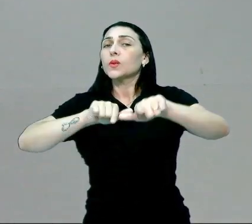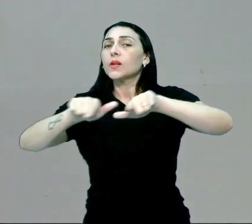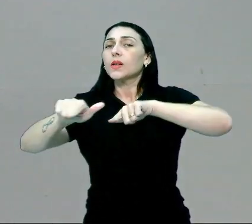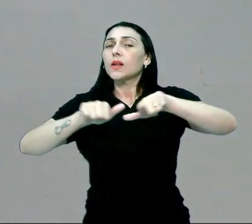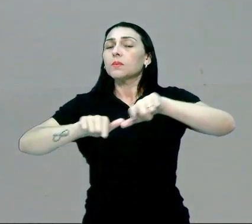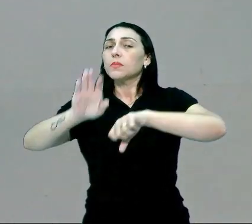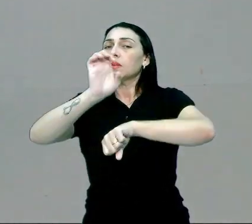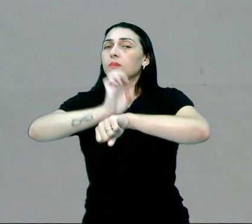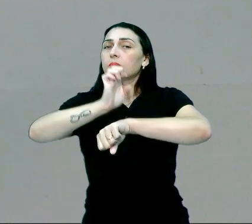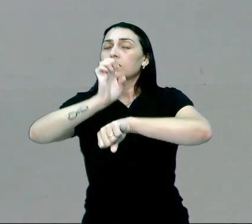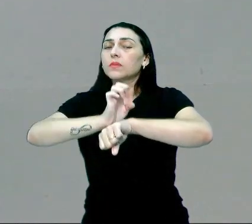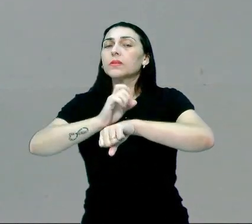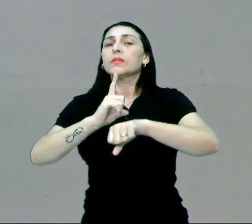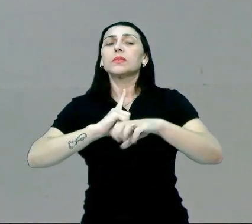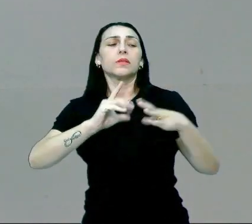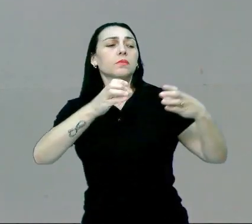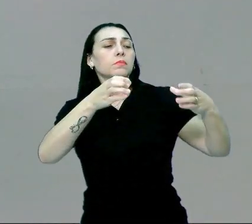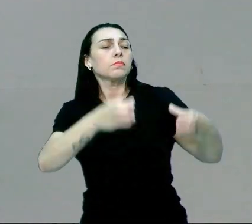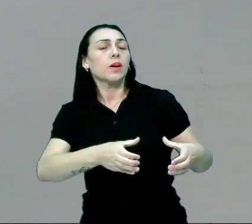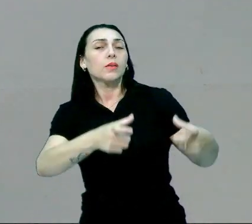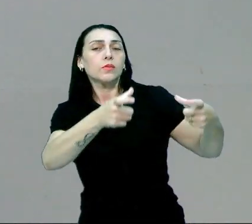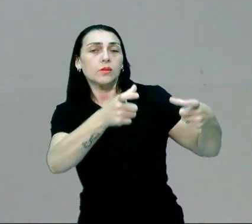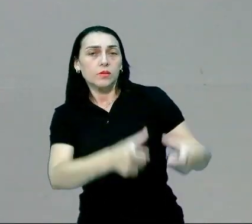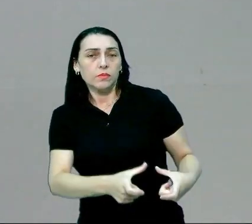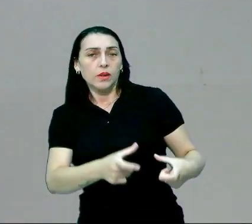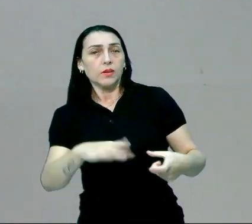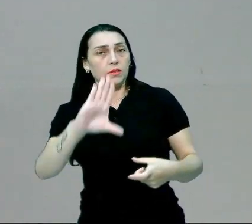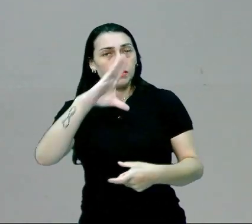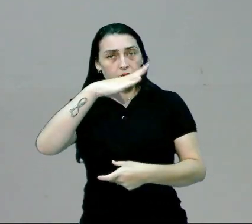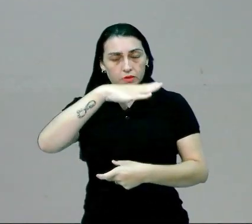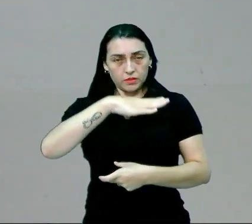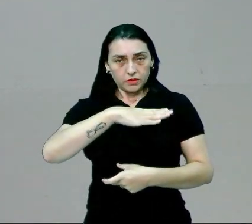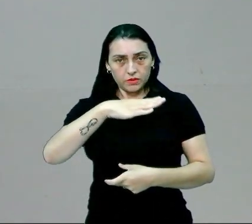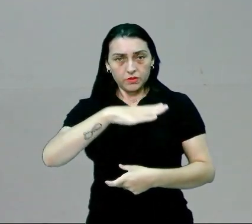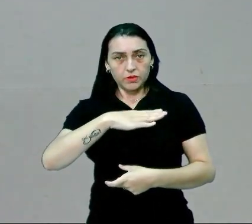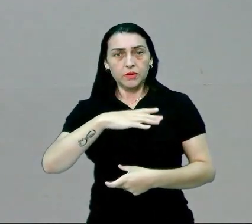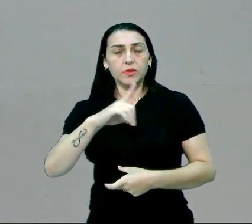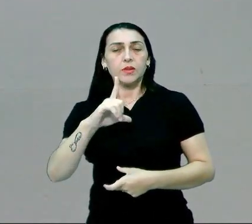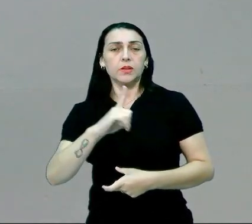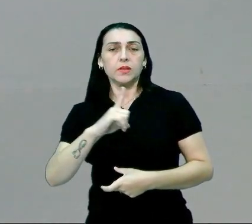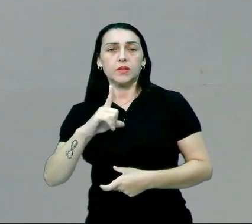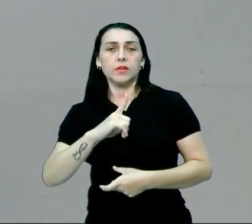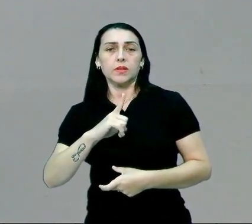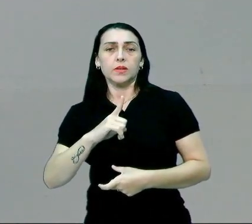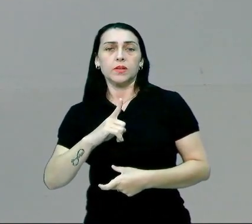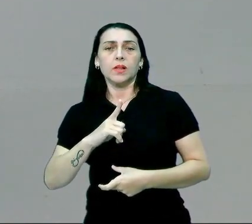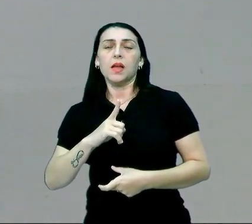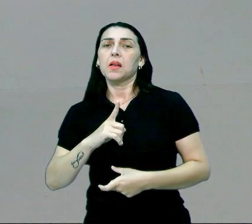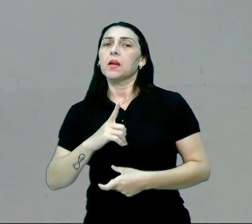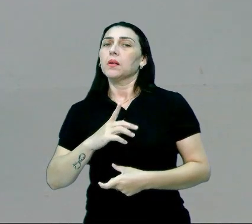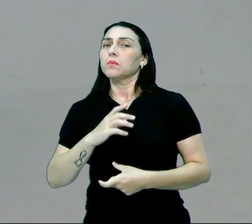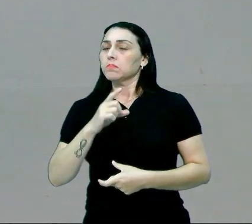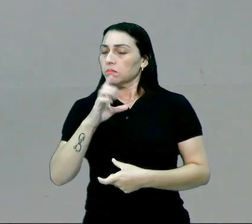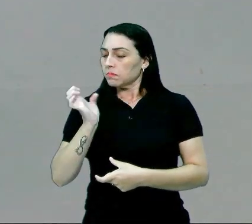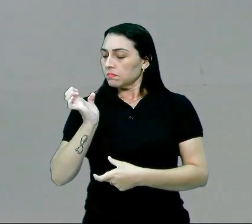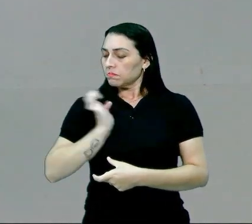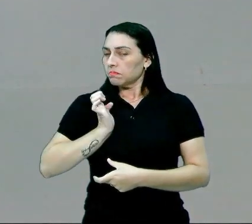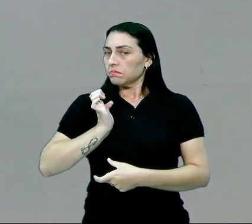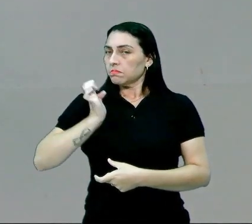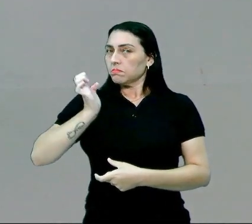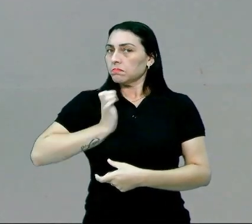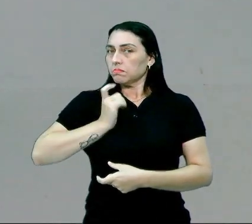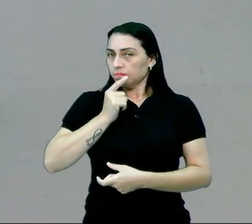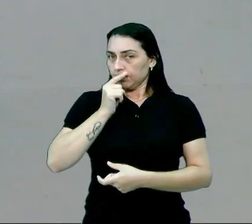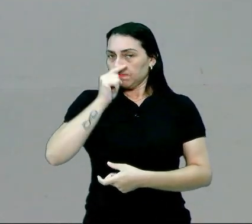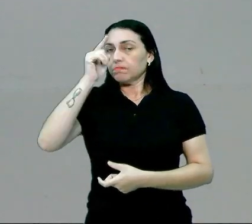vivemos. Existem bairros no espaço de uma cidade que são tidos como bairros nobres. Alguns